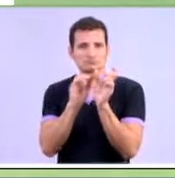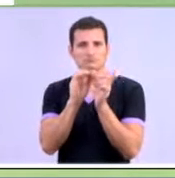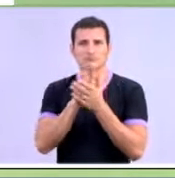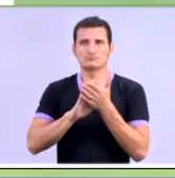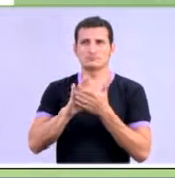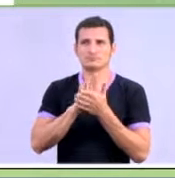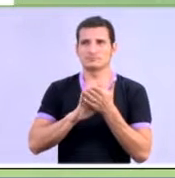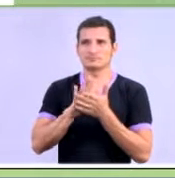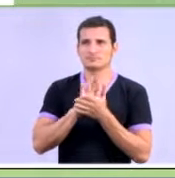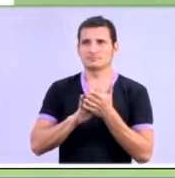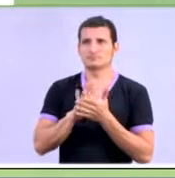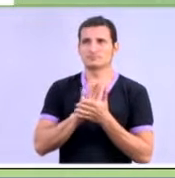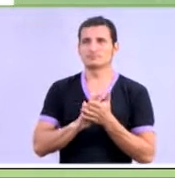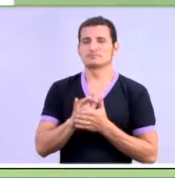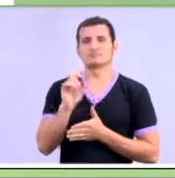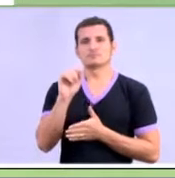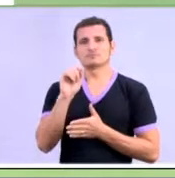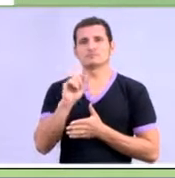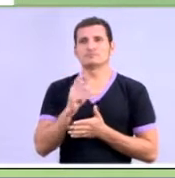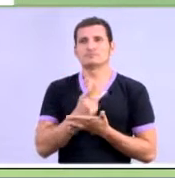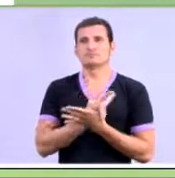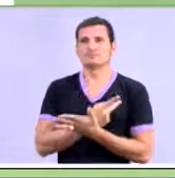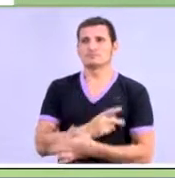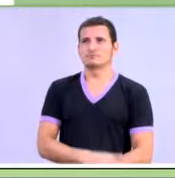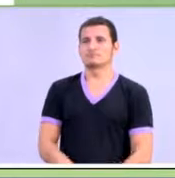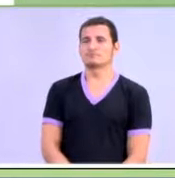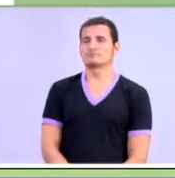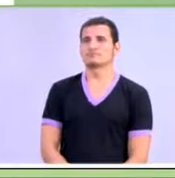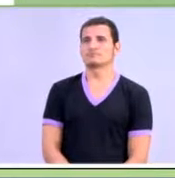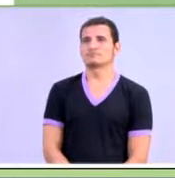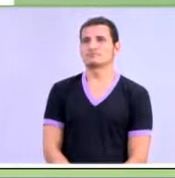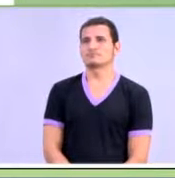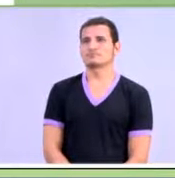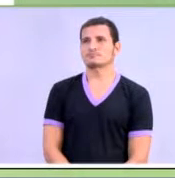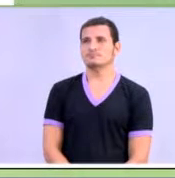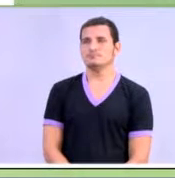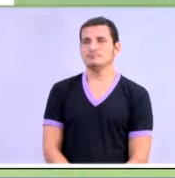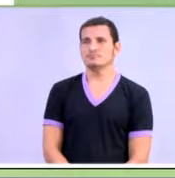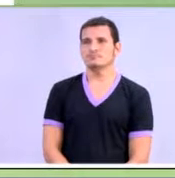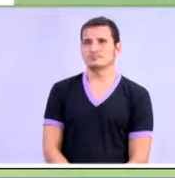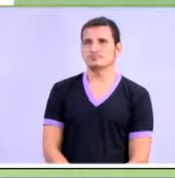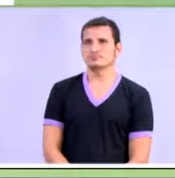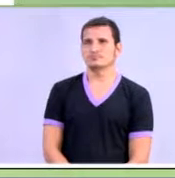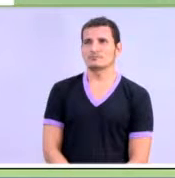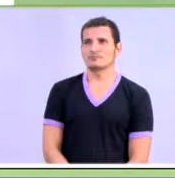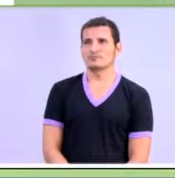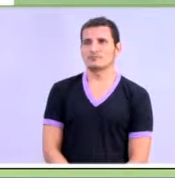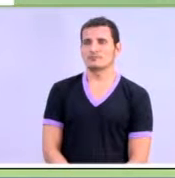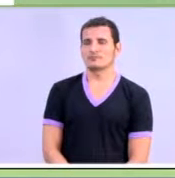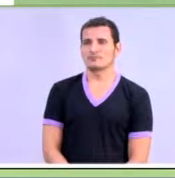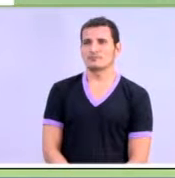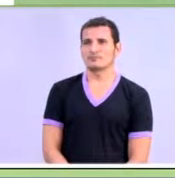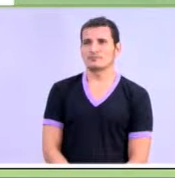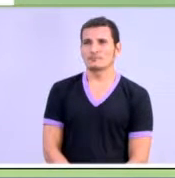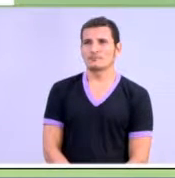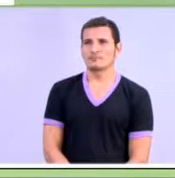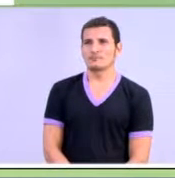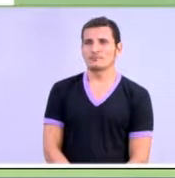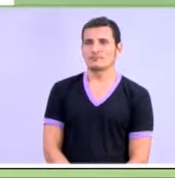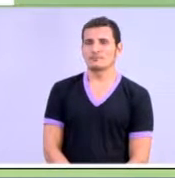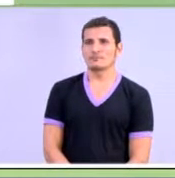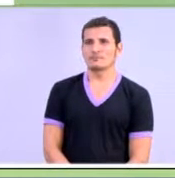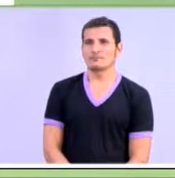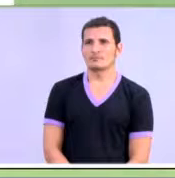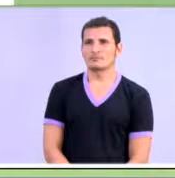fecha parênteses, e o que vai acontecer, gente, quando eu chamar o método sacar? Eu